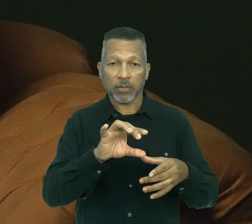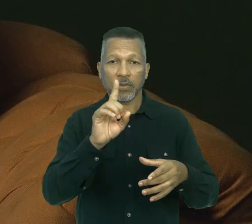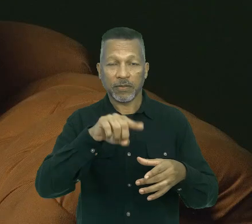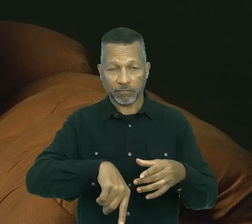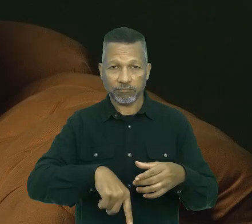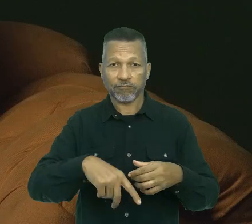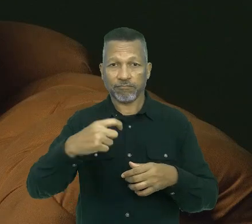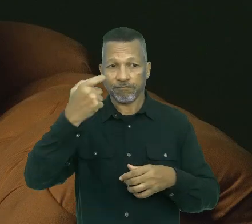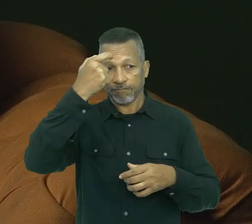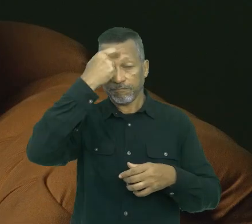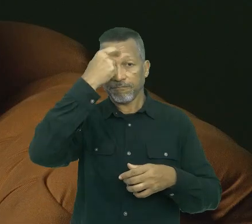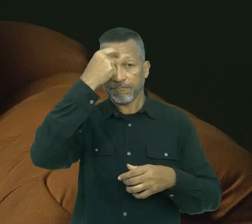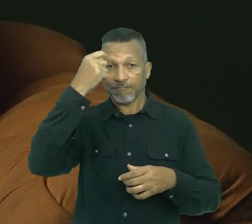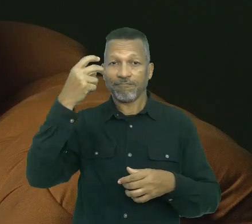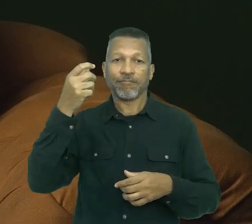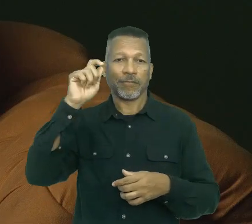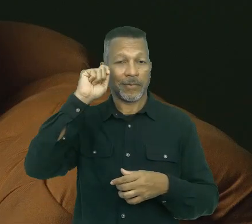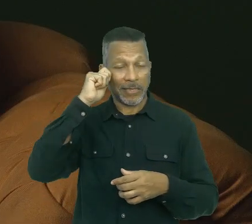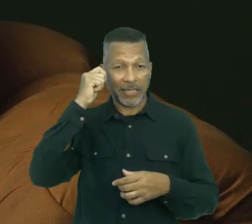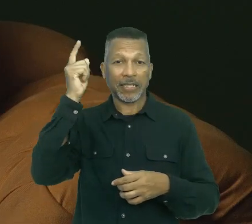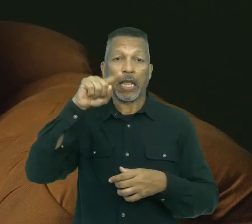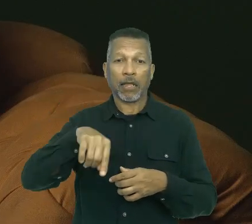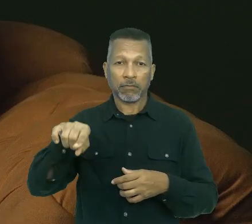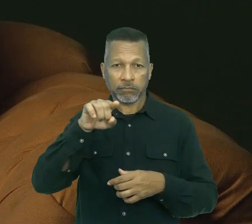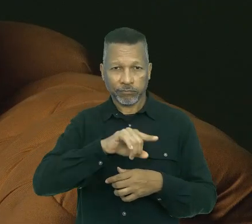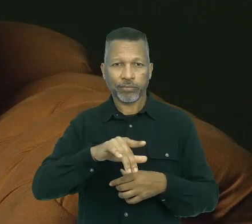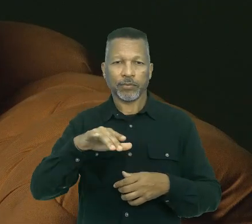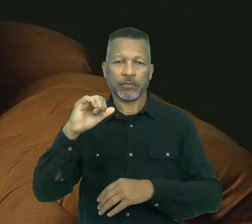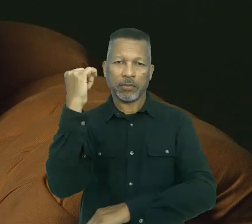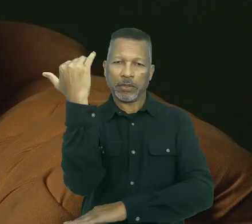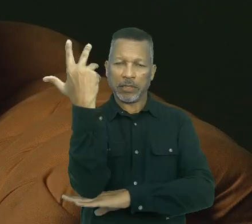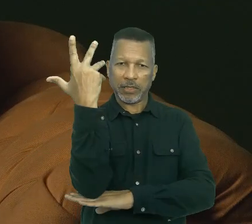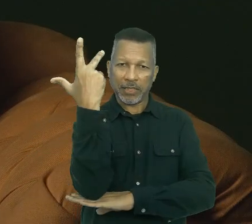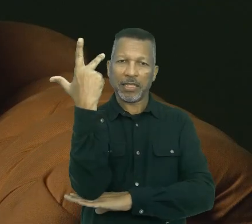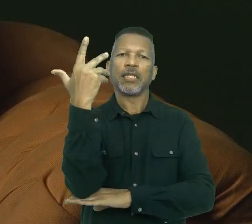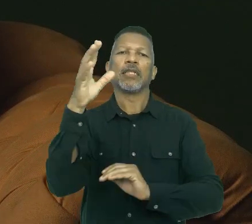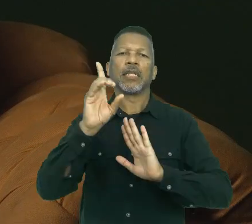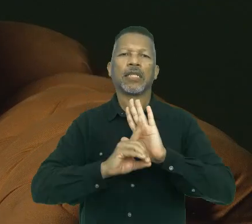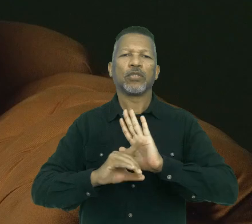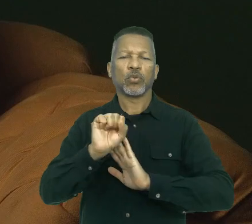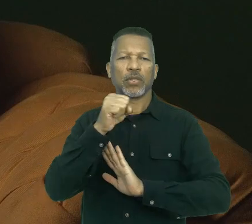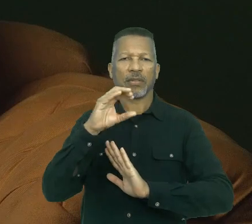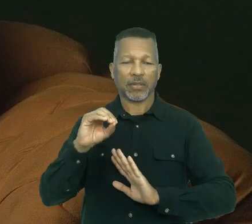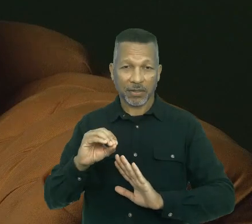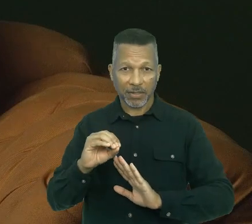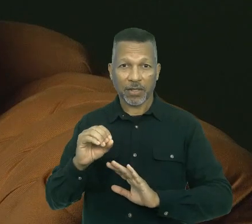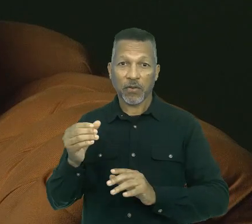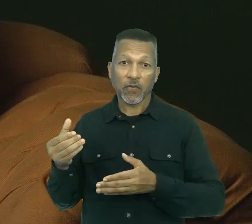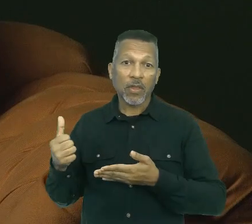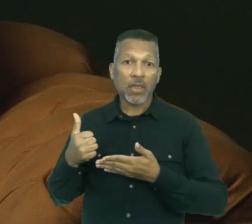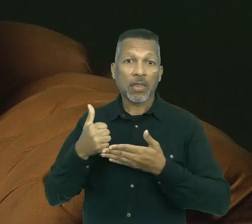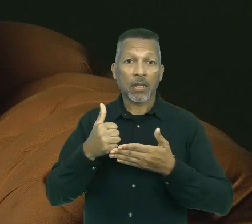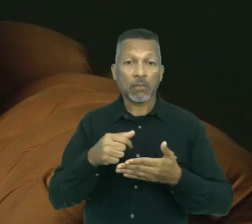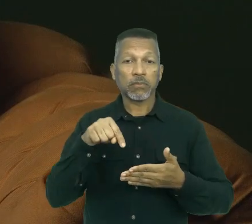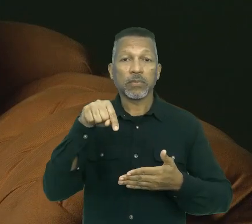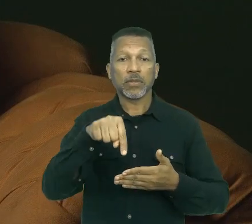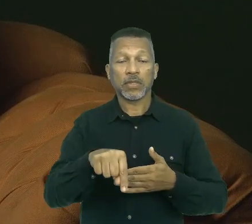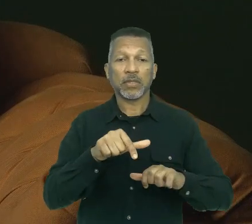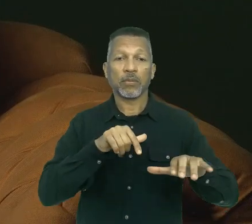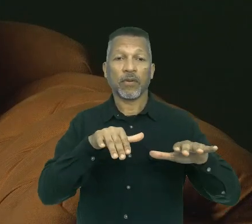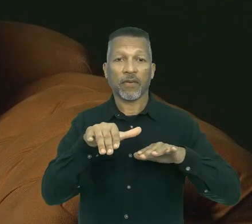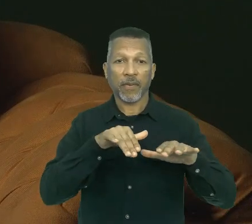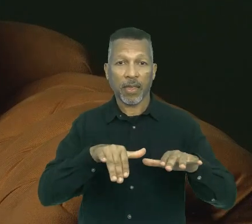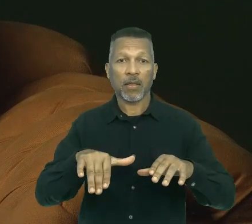Negra, que é um movimento periférico aqui de Ipatinga, da década de 80. Esse movimento ele foi trago aqui para o